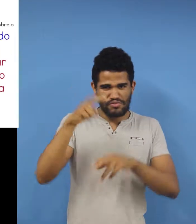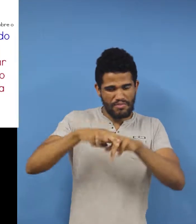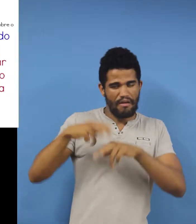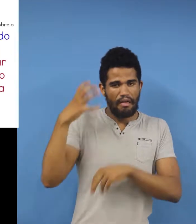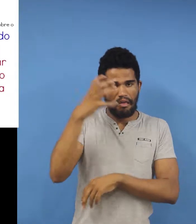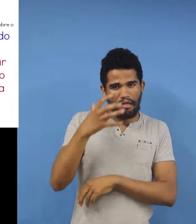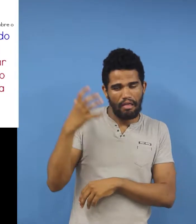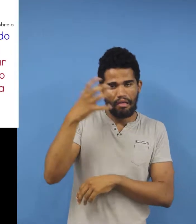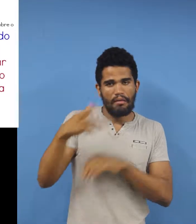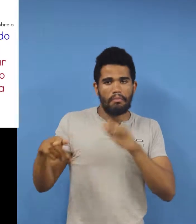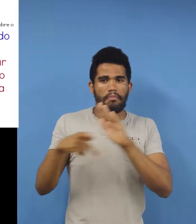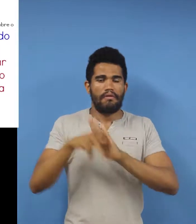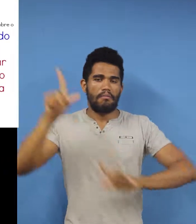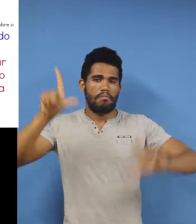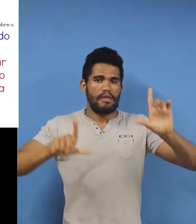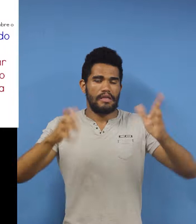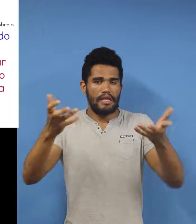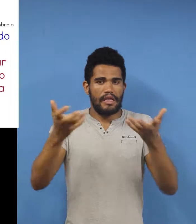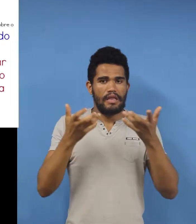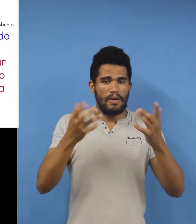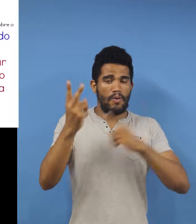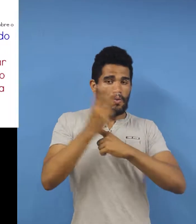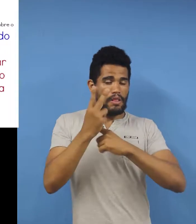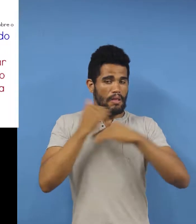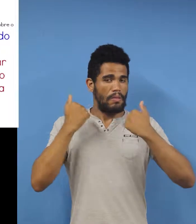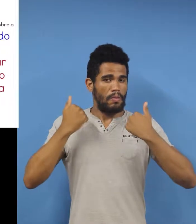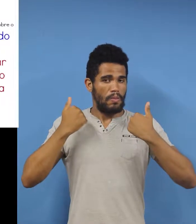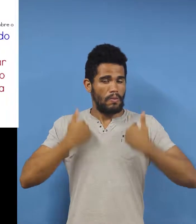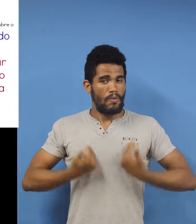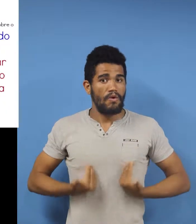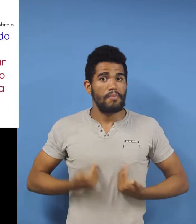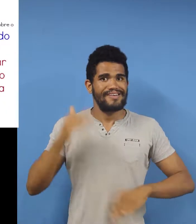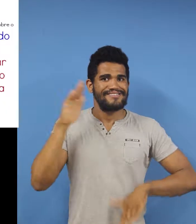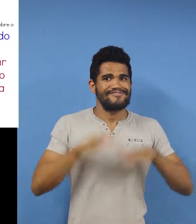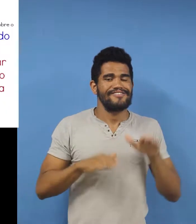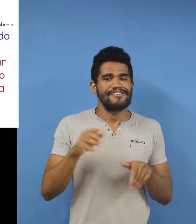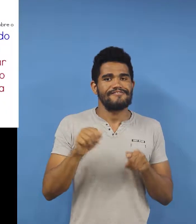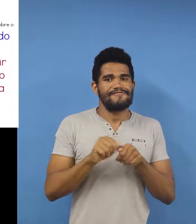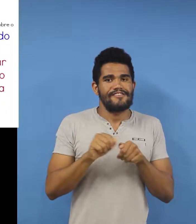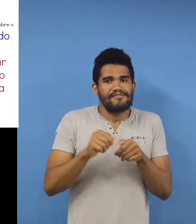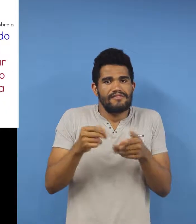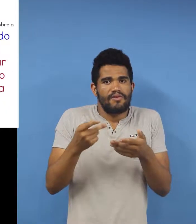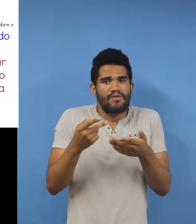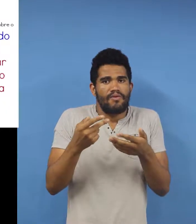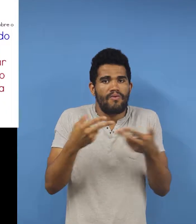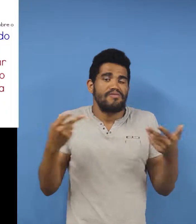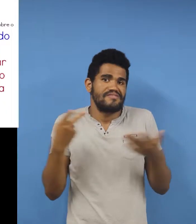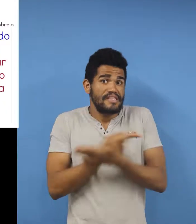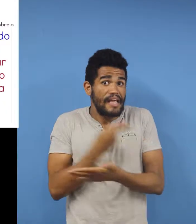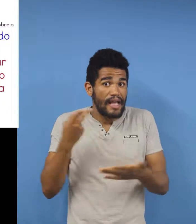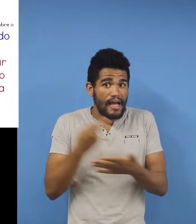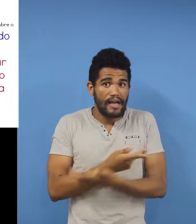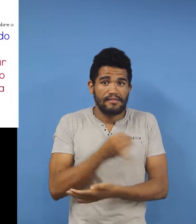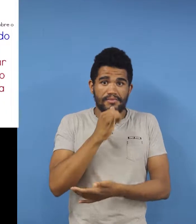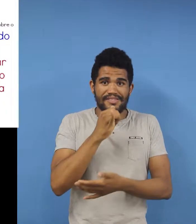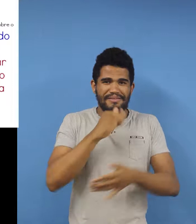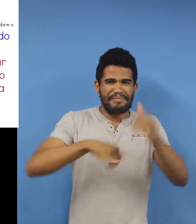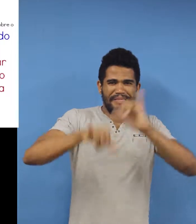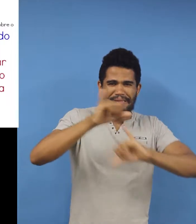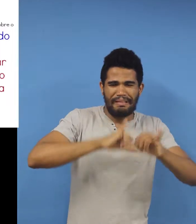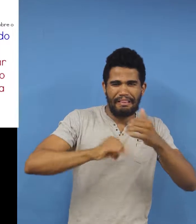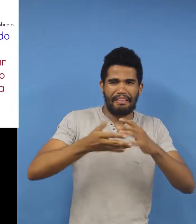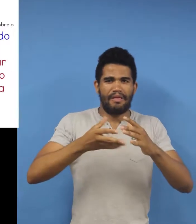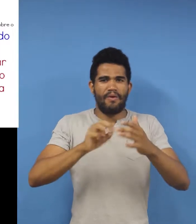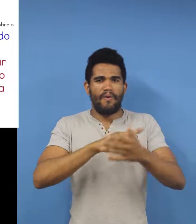mostrando para vocês que as pessoas motivadas, né, com essa necessidade de cuidar do corpo, elas se submetem à